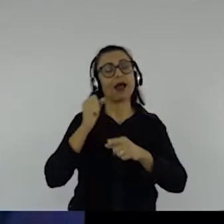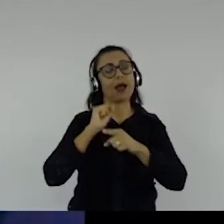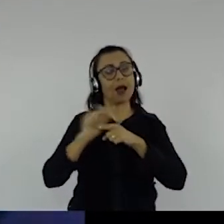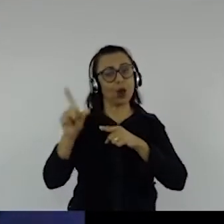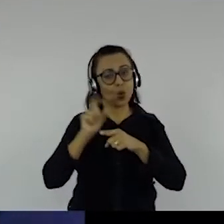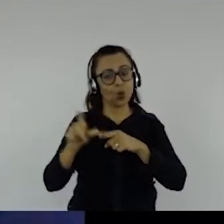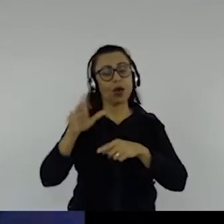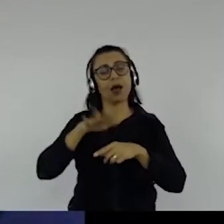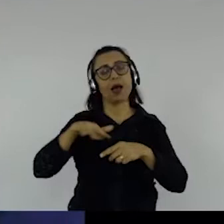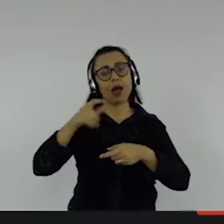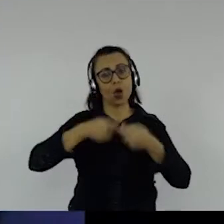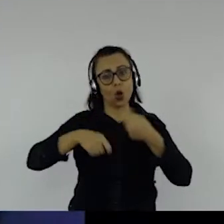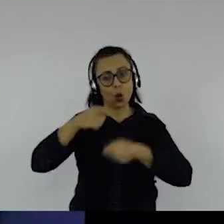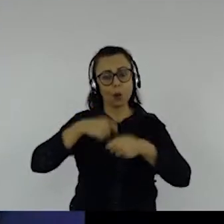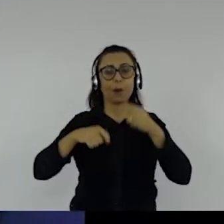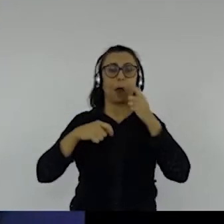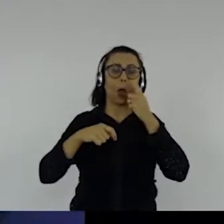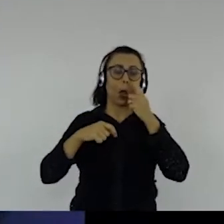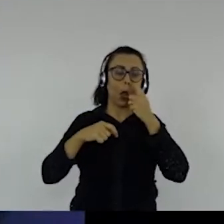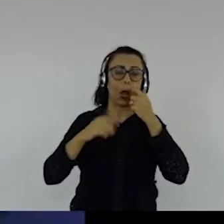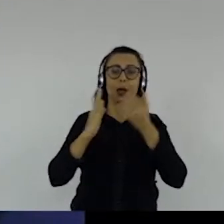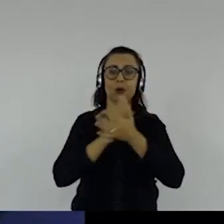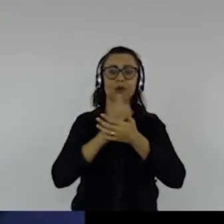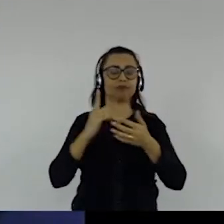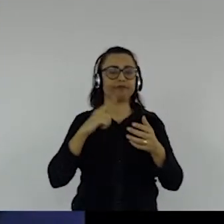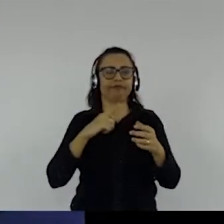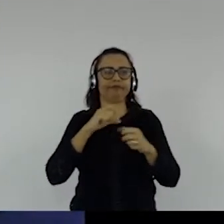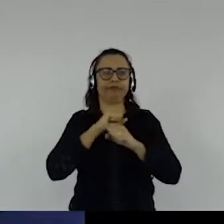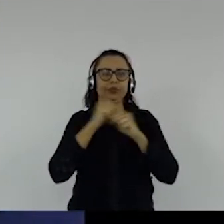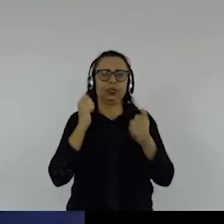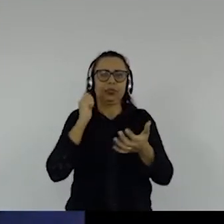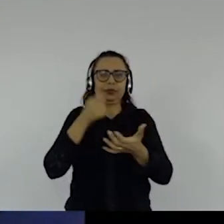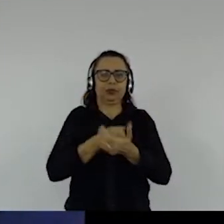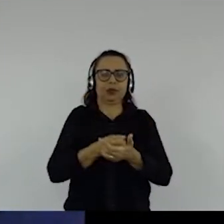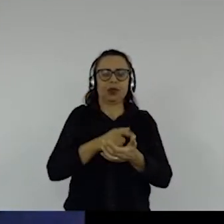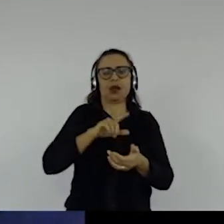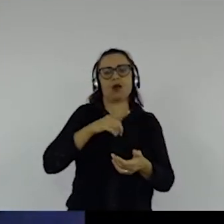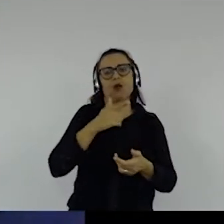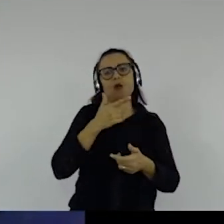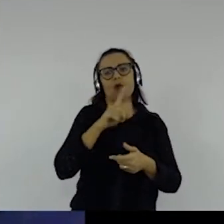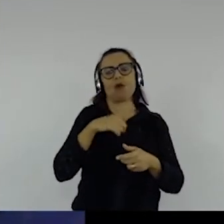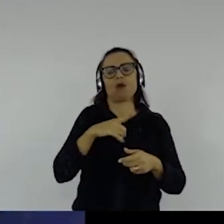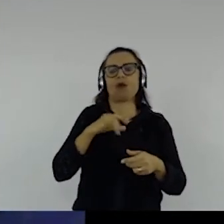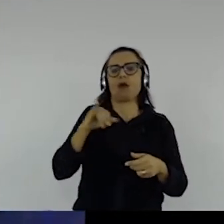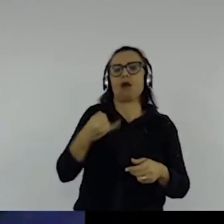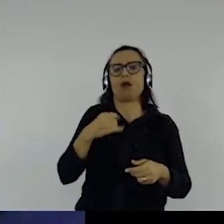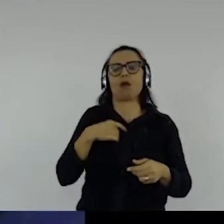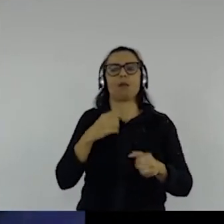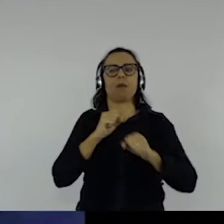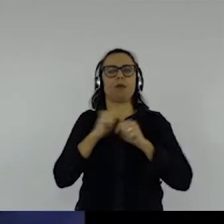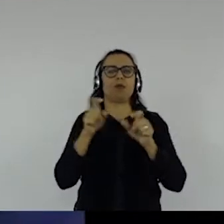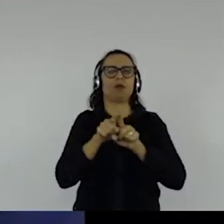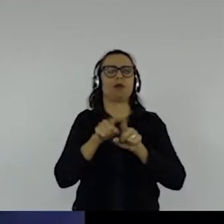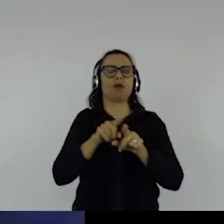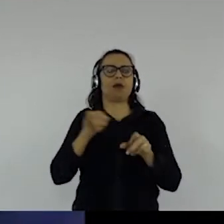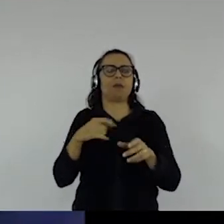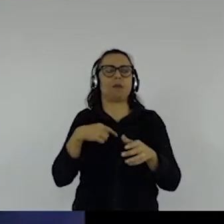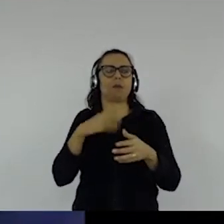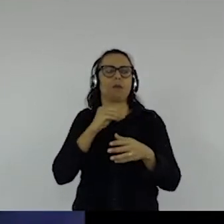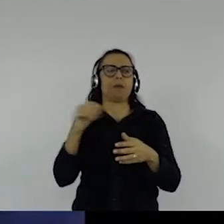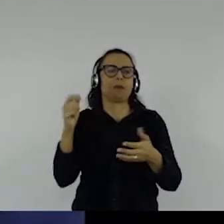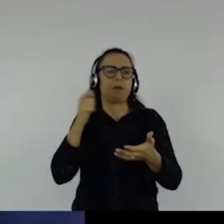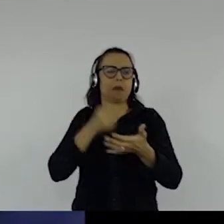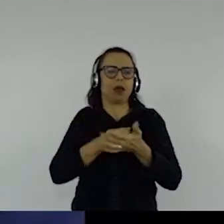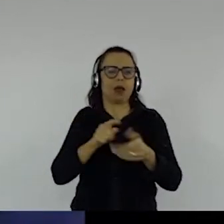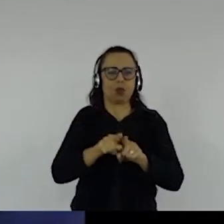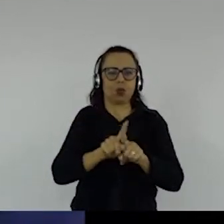comerciais, alguns com impossibilidade de pagar, outros se aproveitando dessa suposta impossibilidade também para deixar de cumprir